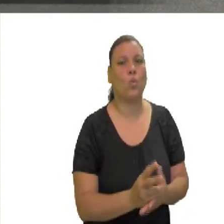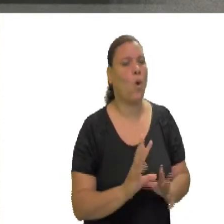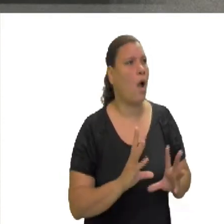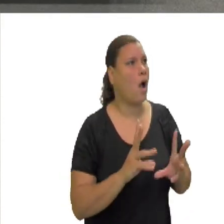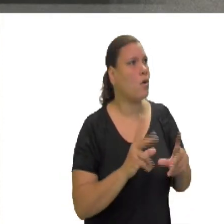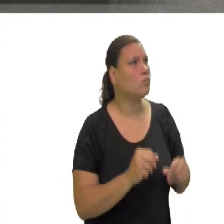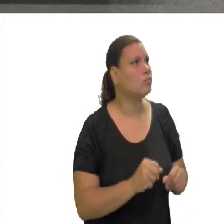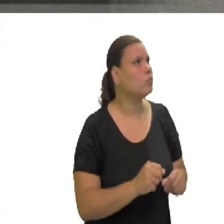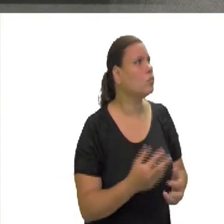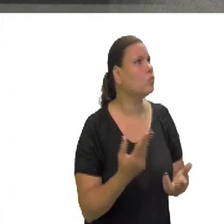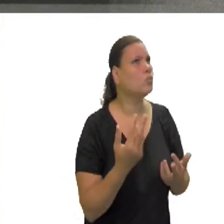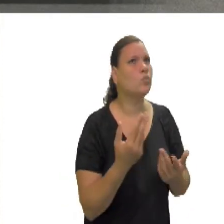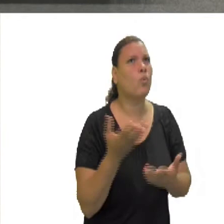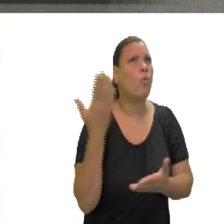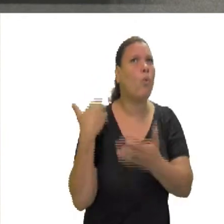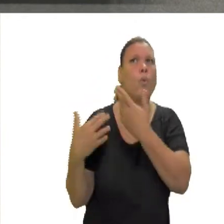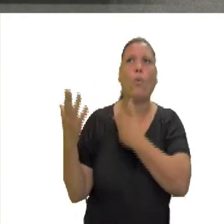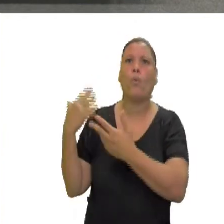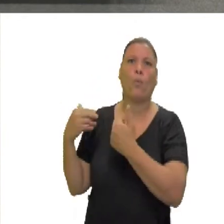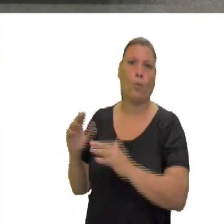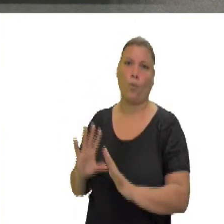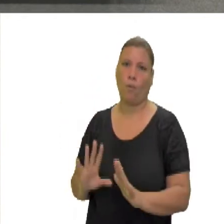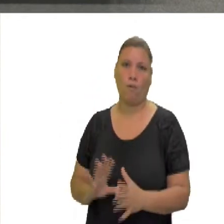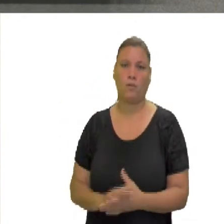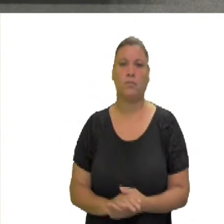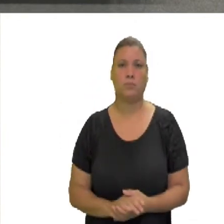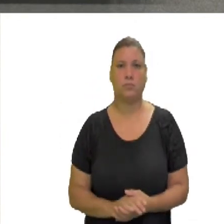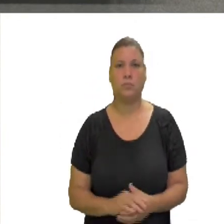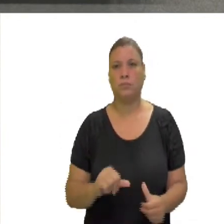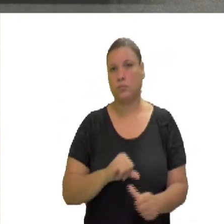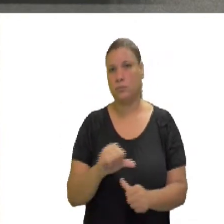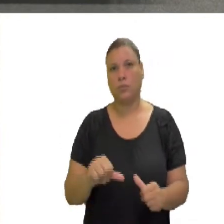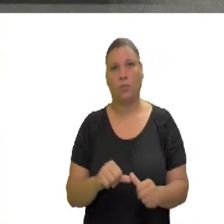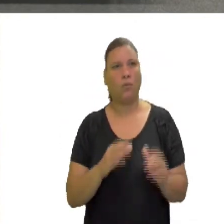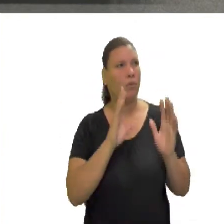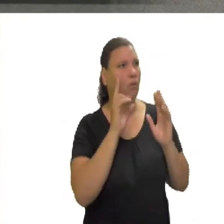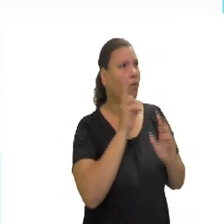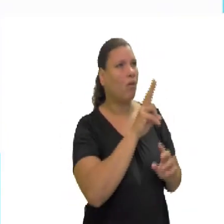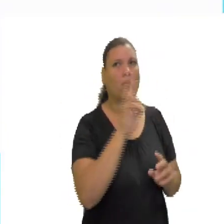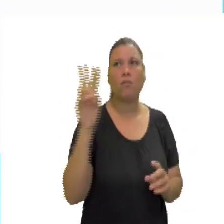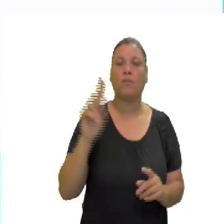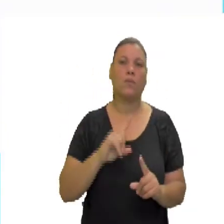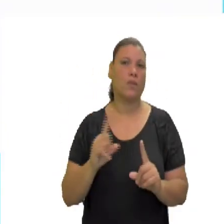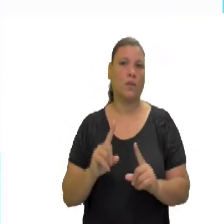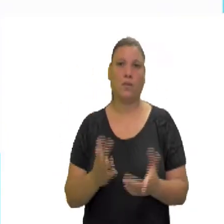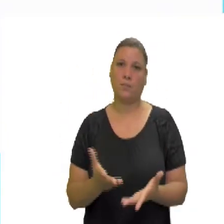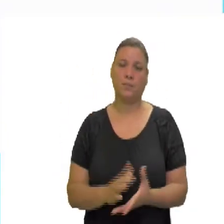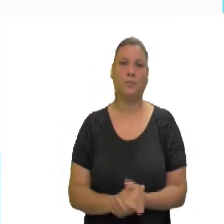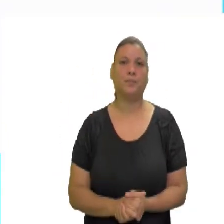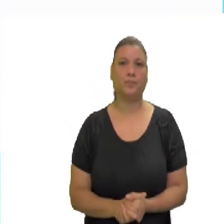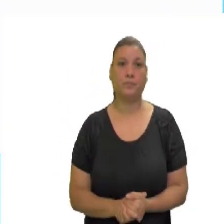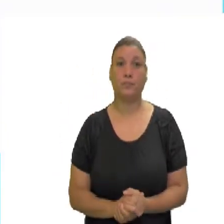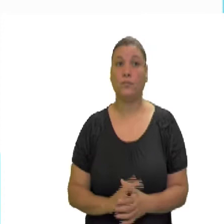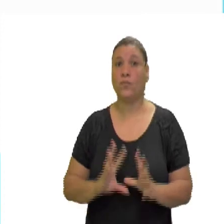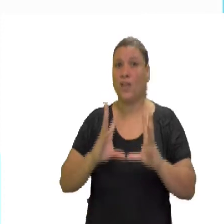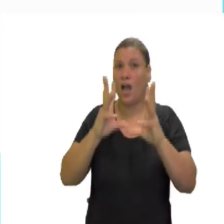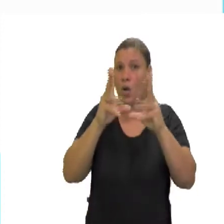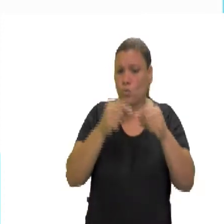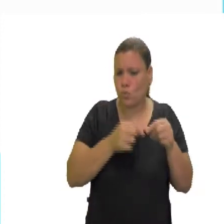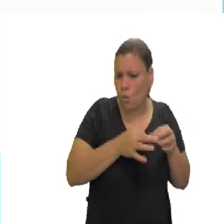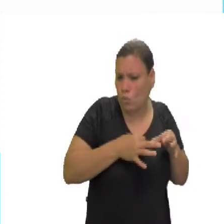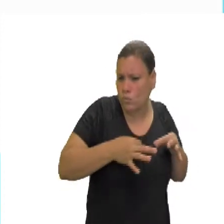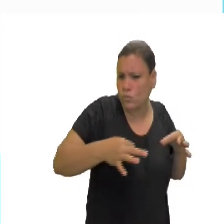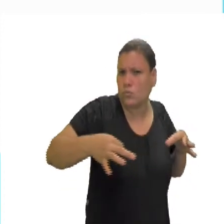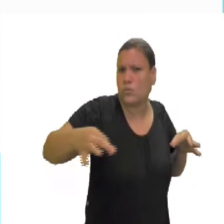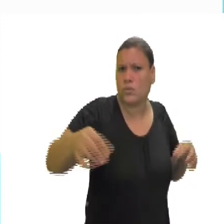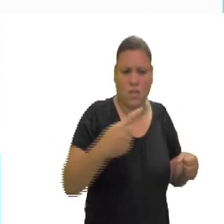bem colonial, bem da época colonial. Então, a gente tem aqui um total de 177 cidades onde passava a